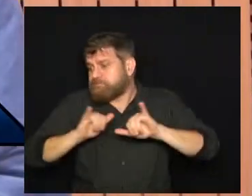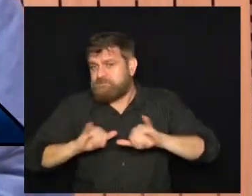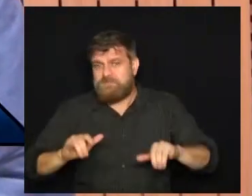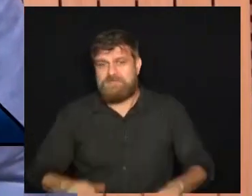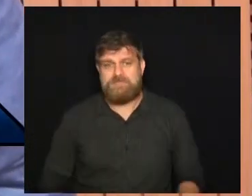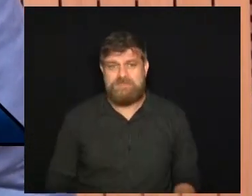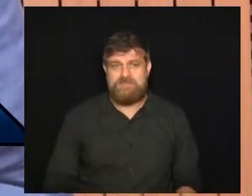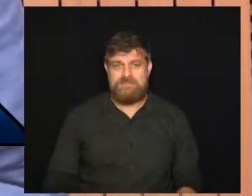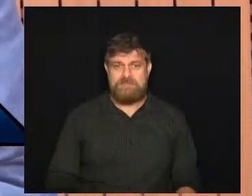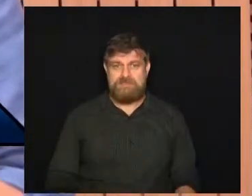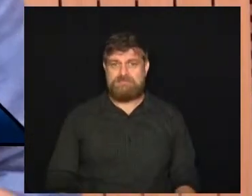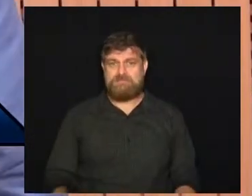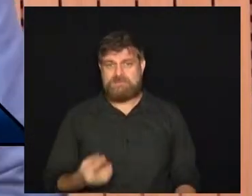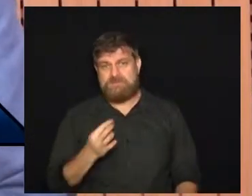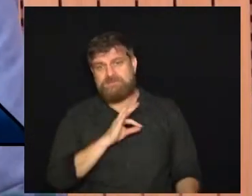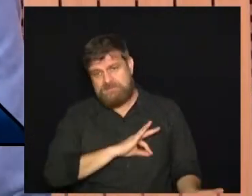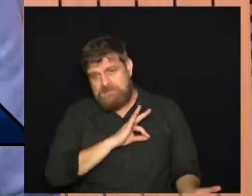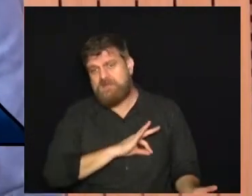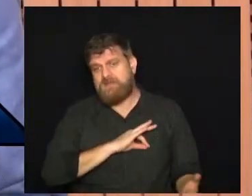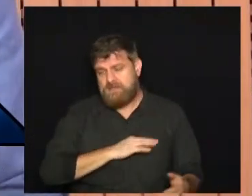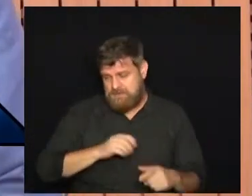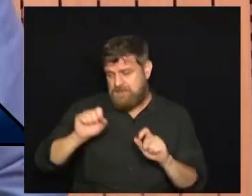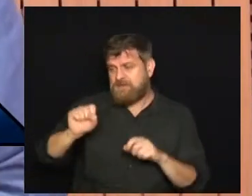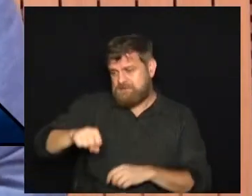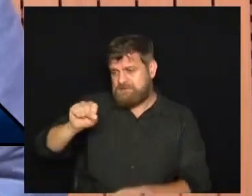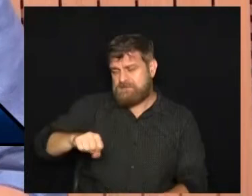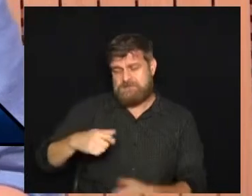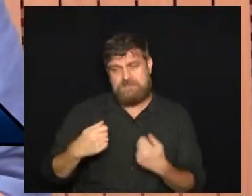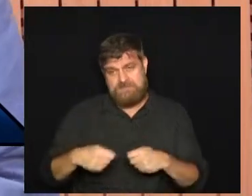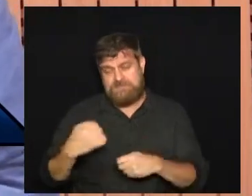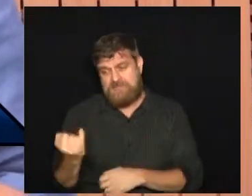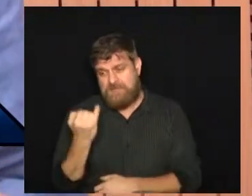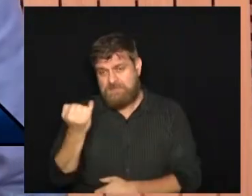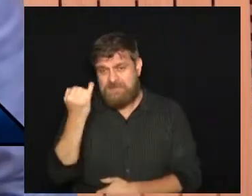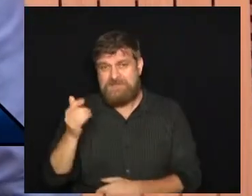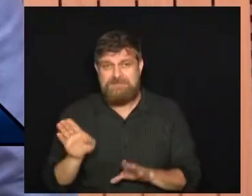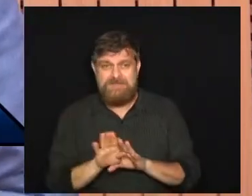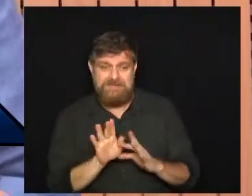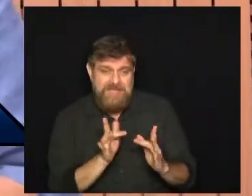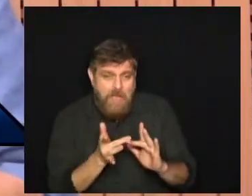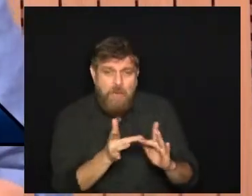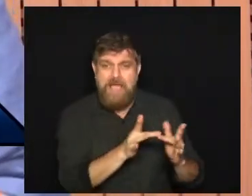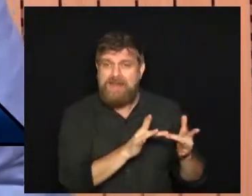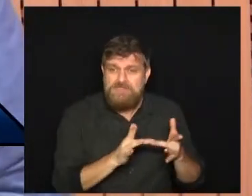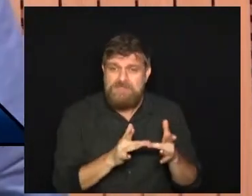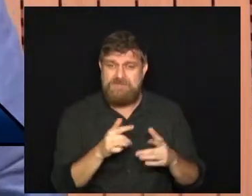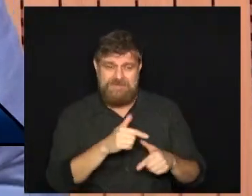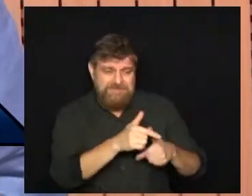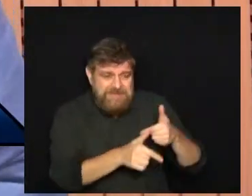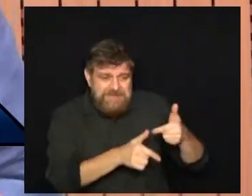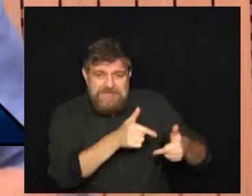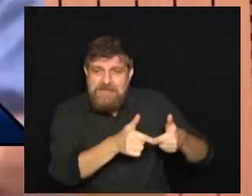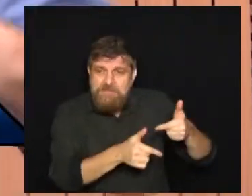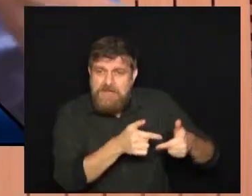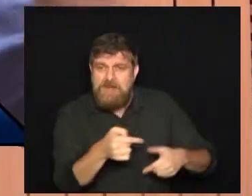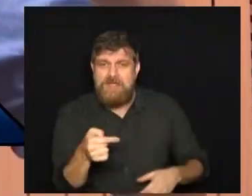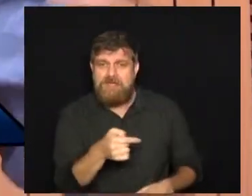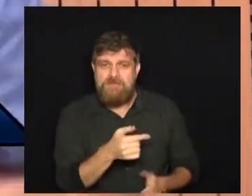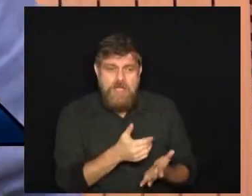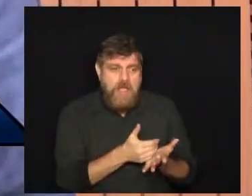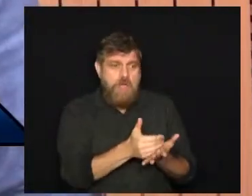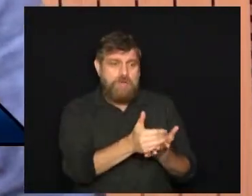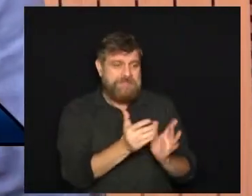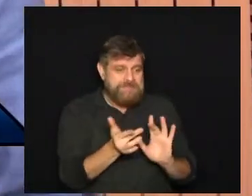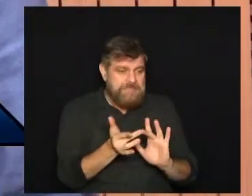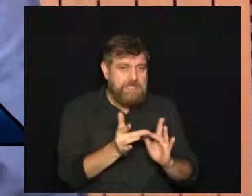é questão assim financeira, lógico, você tem que ter um ganho sim, mas o relacionamento, você começa a trabalhar, você começa a se